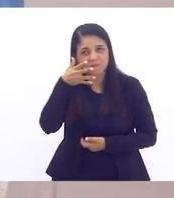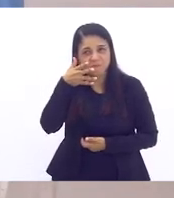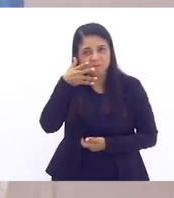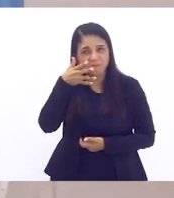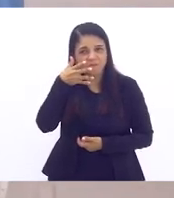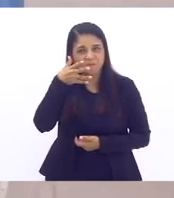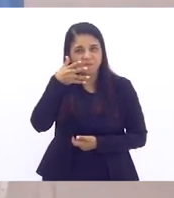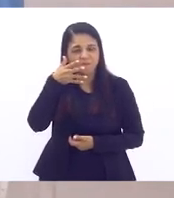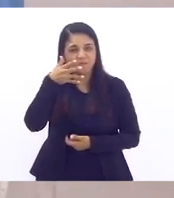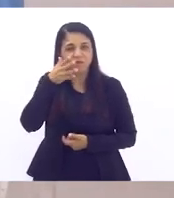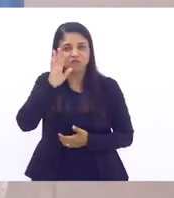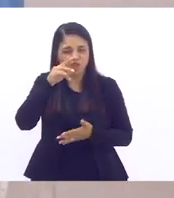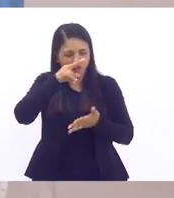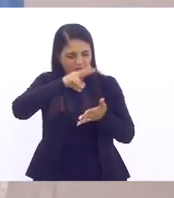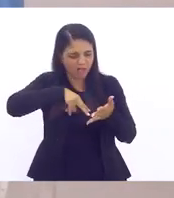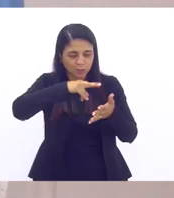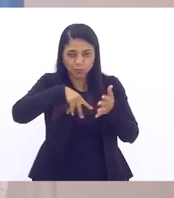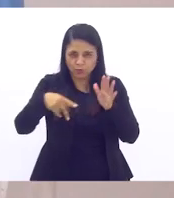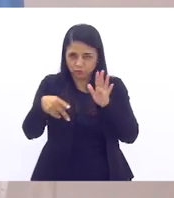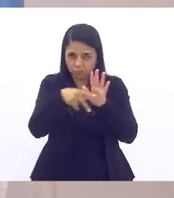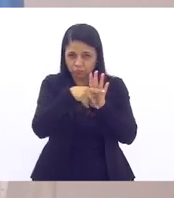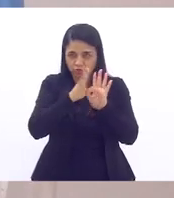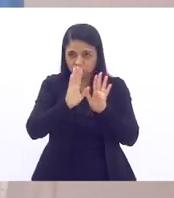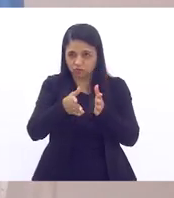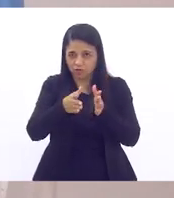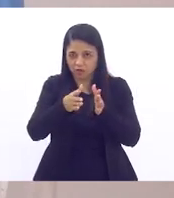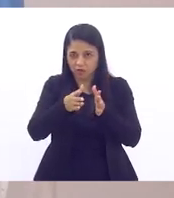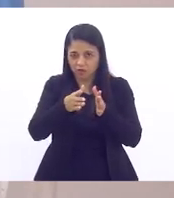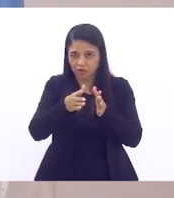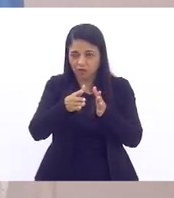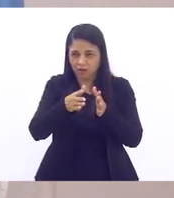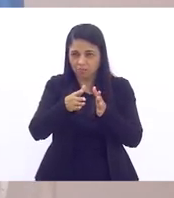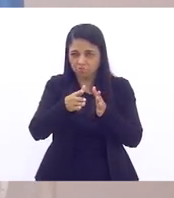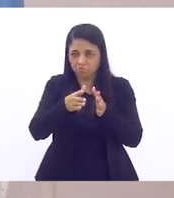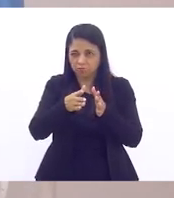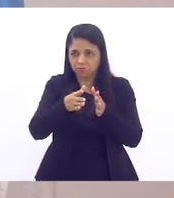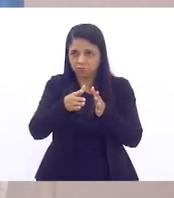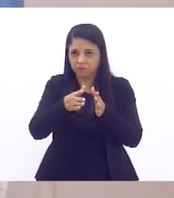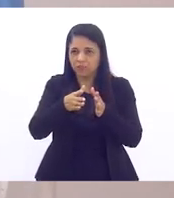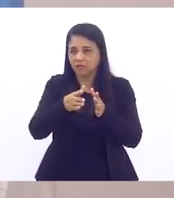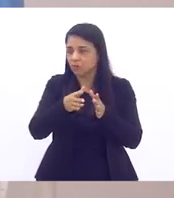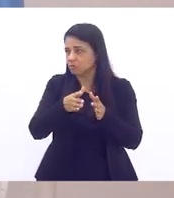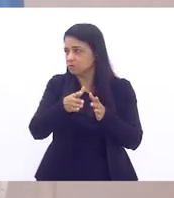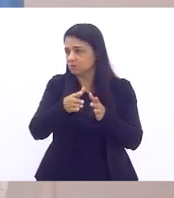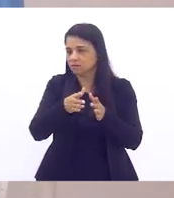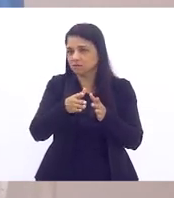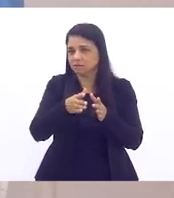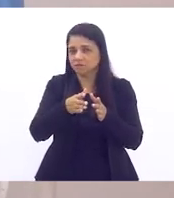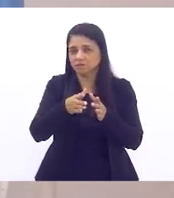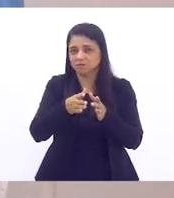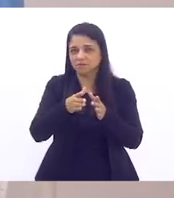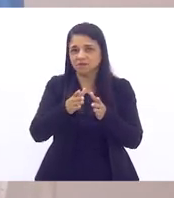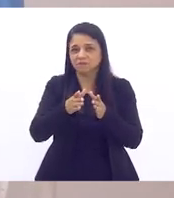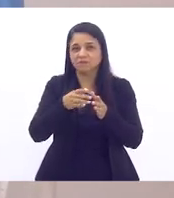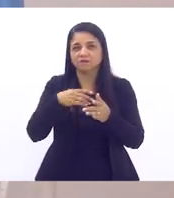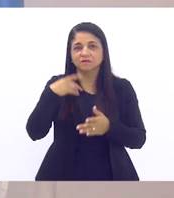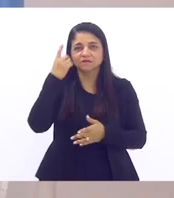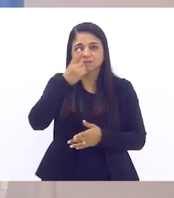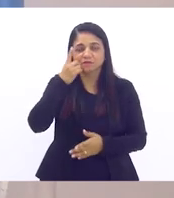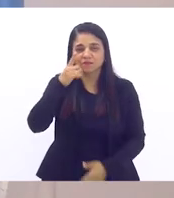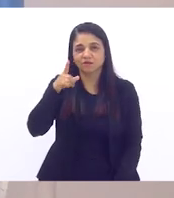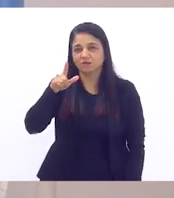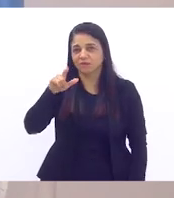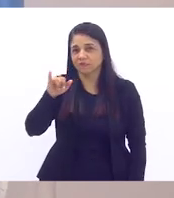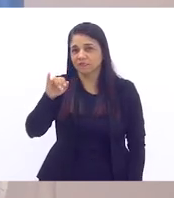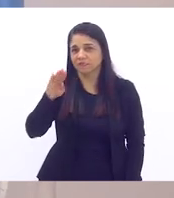já fiz a leitura aqui durante o projeto passar a palavra para o deputado librelon fez a menção aqui do